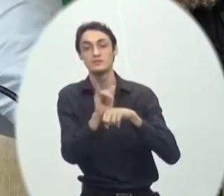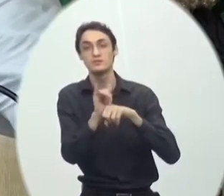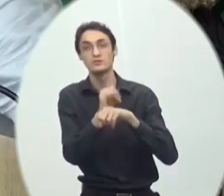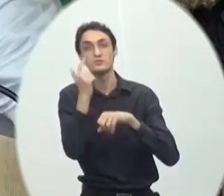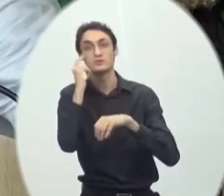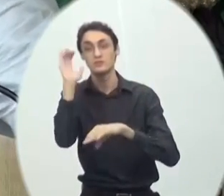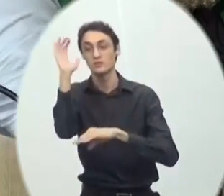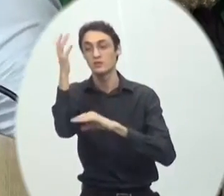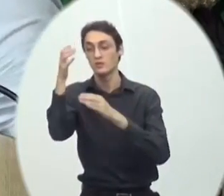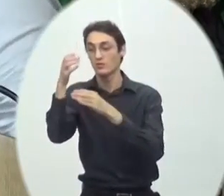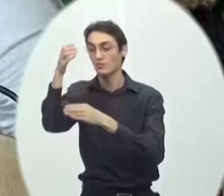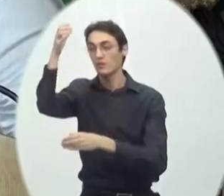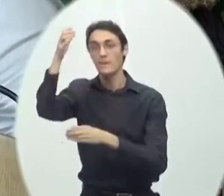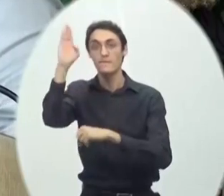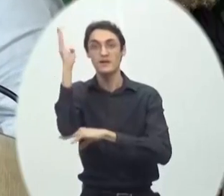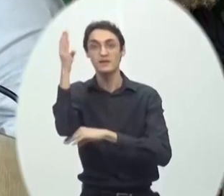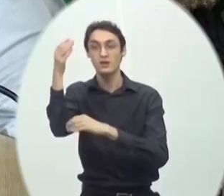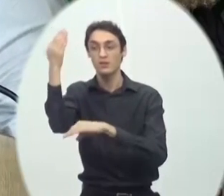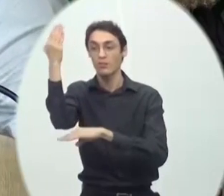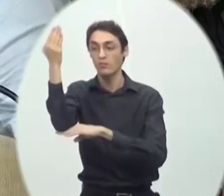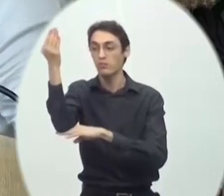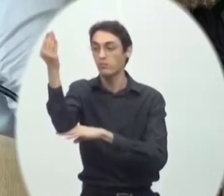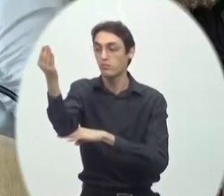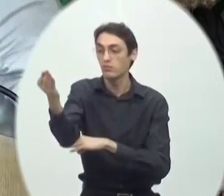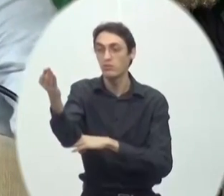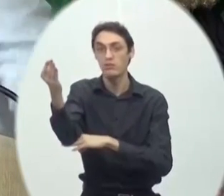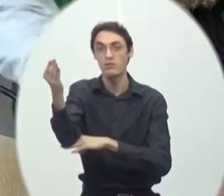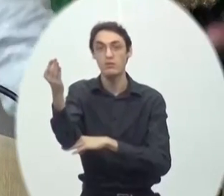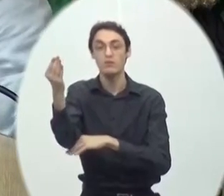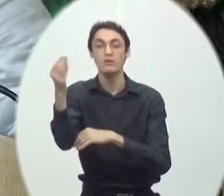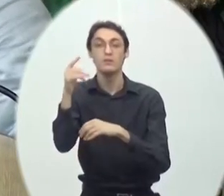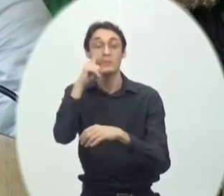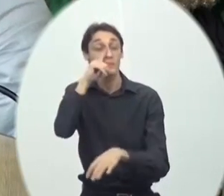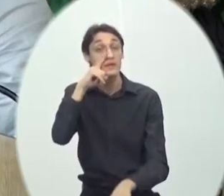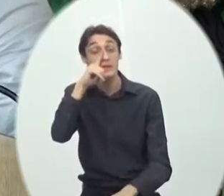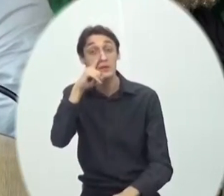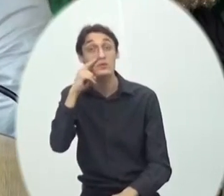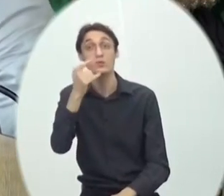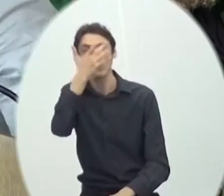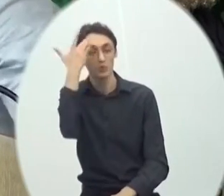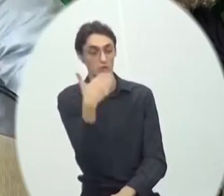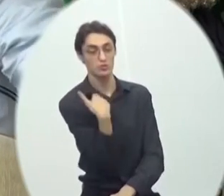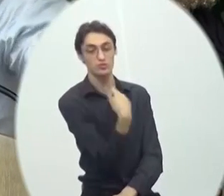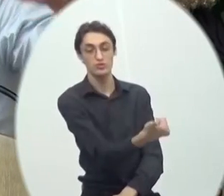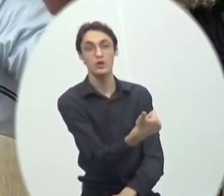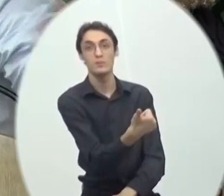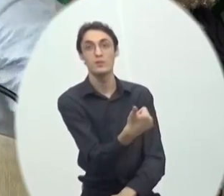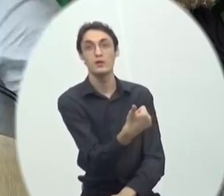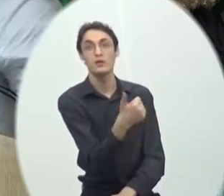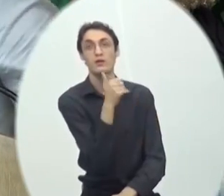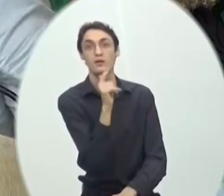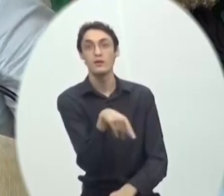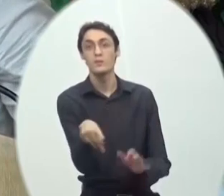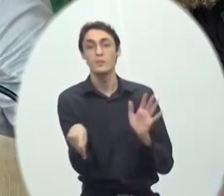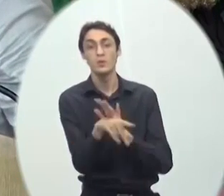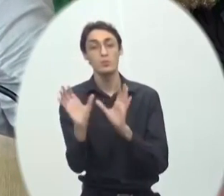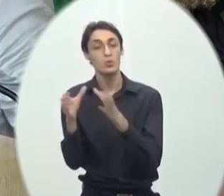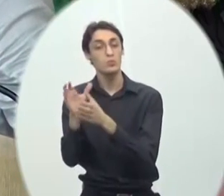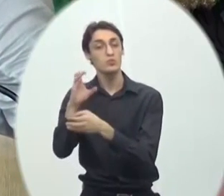já inclinado, caindo por cima das cercas, né? E aí as pessoas nos chamam, é uma função da